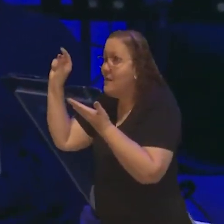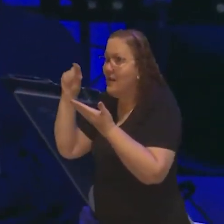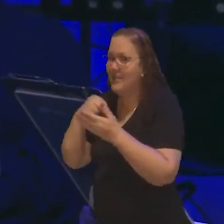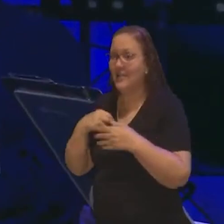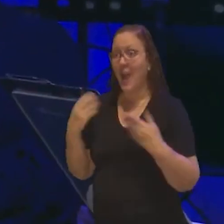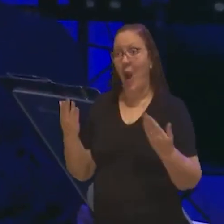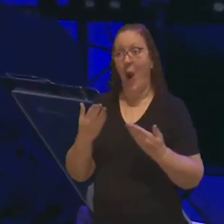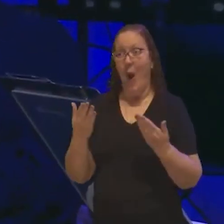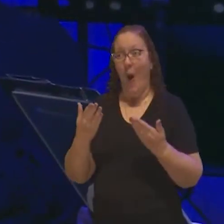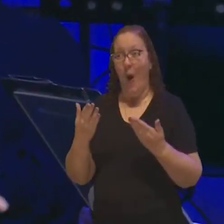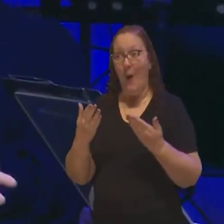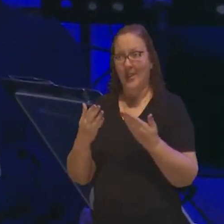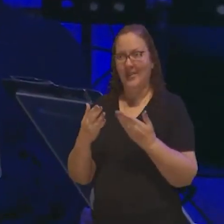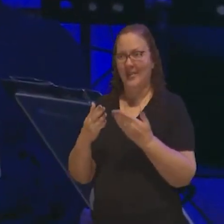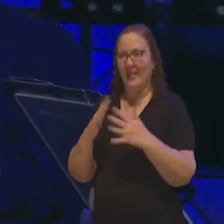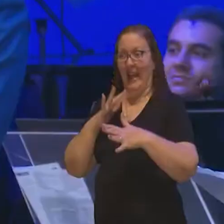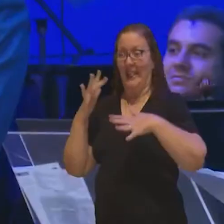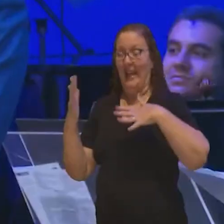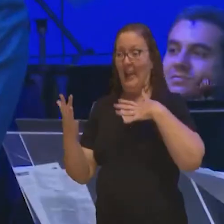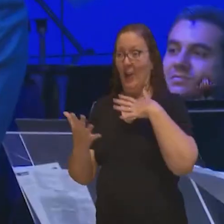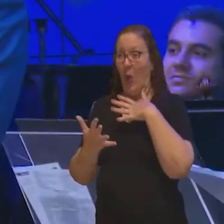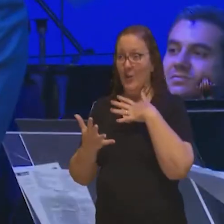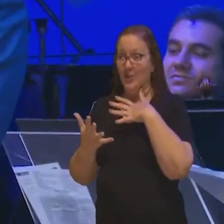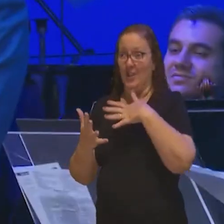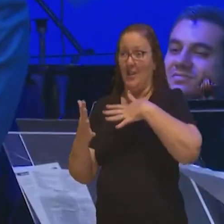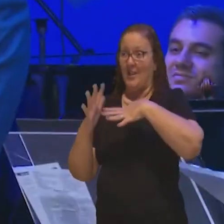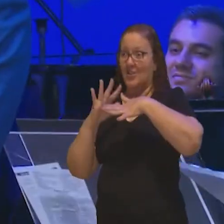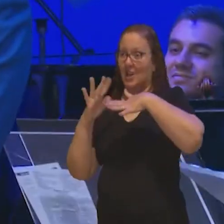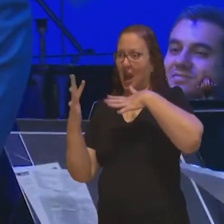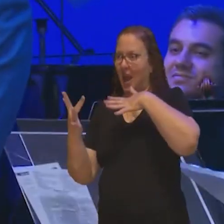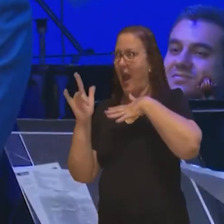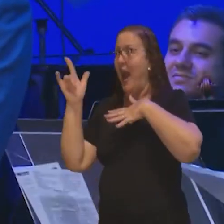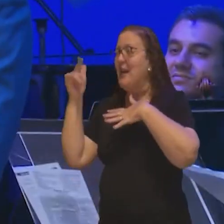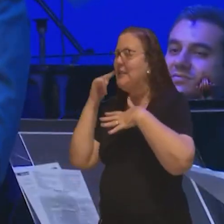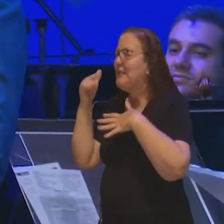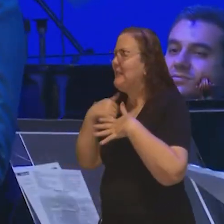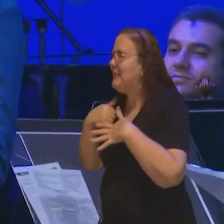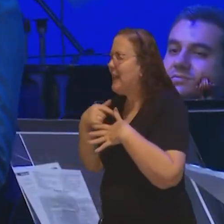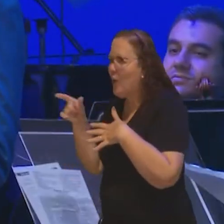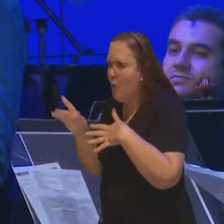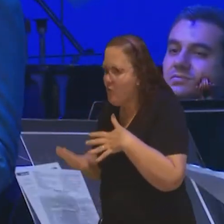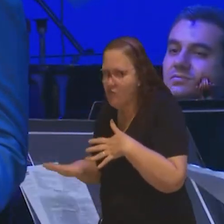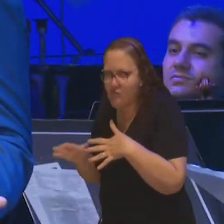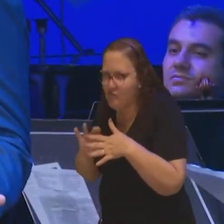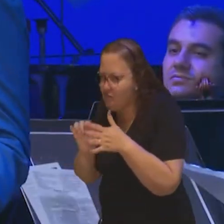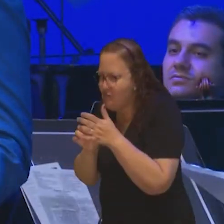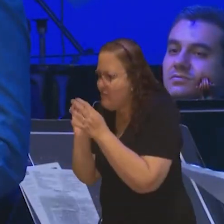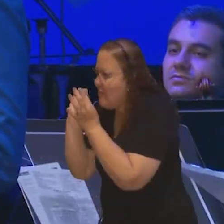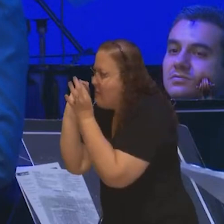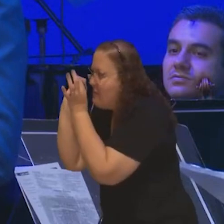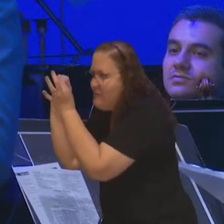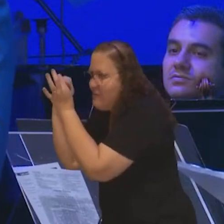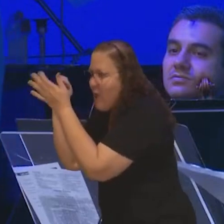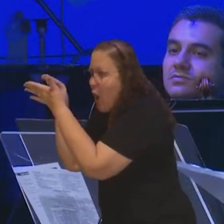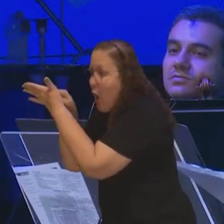me colocar, mas não seria verdadeiro, né? Seria falso, eu não estava.